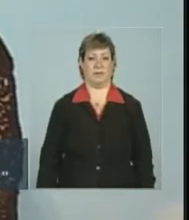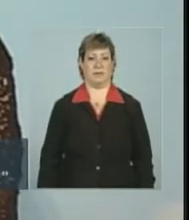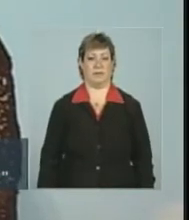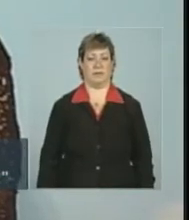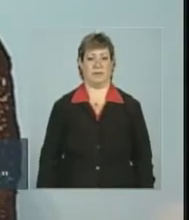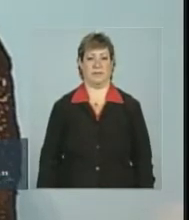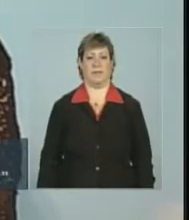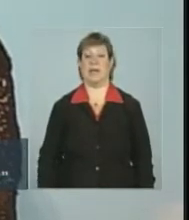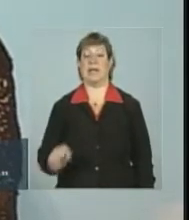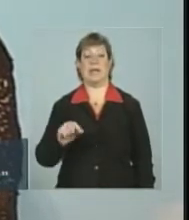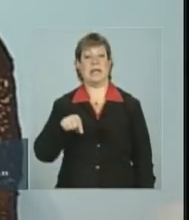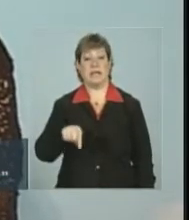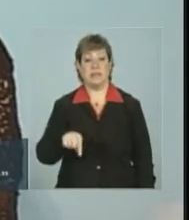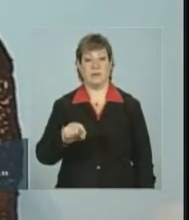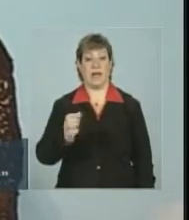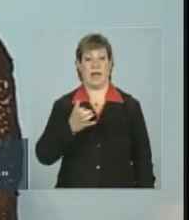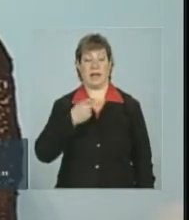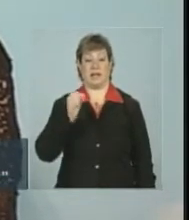habitantes significa